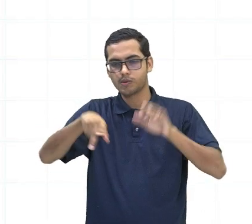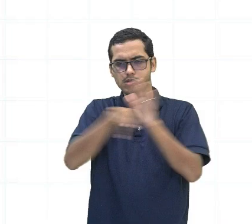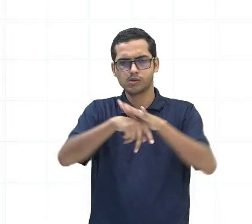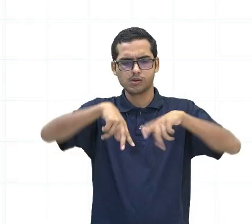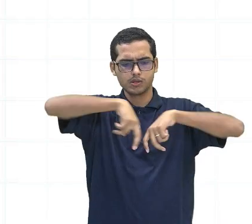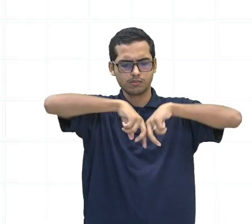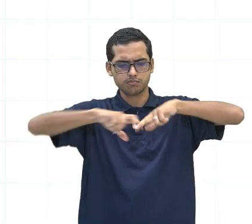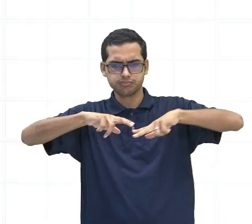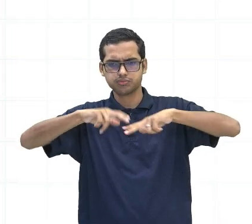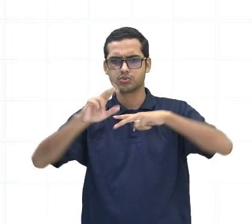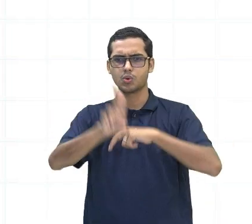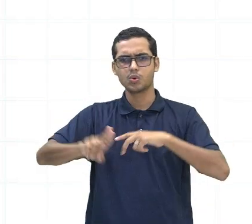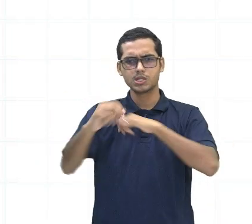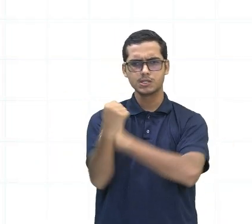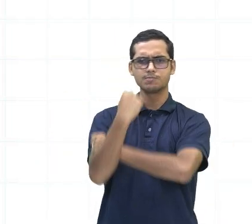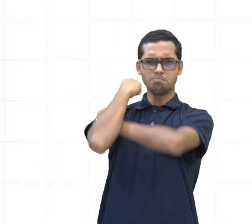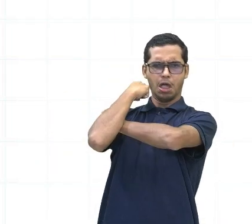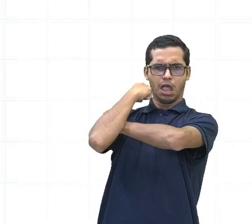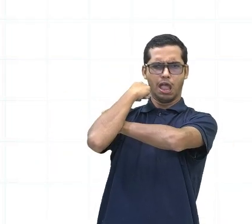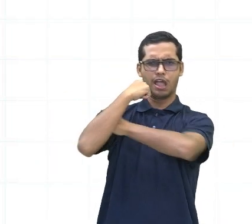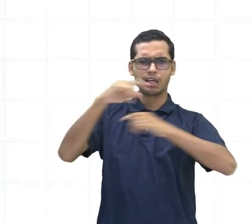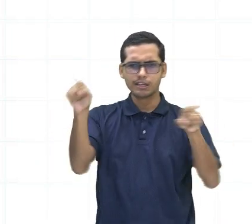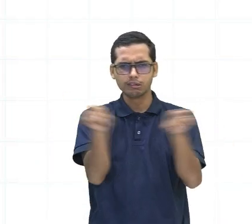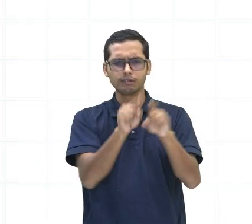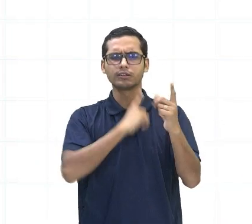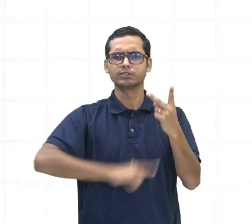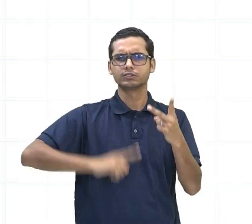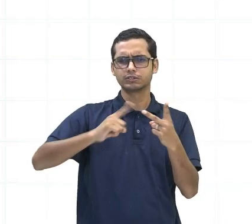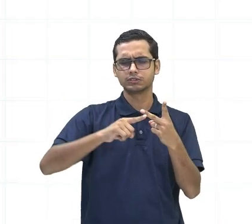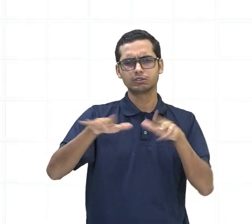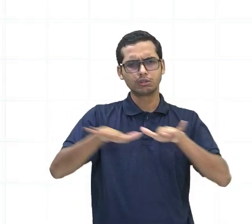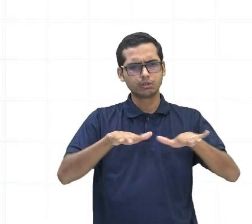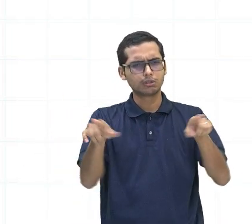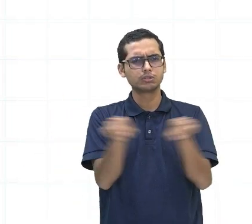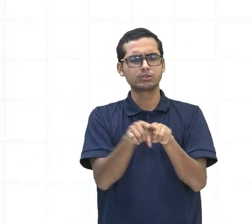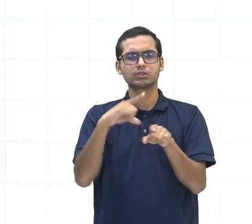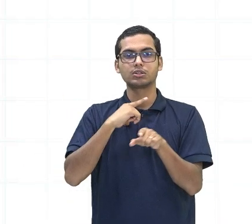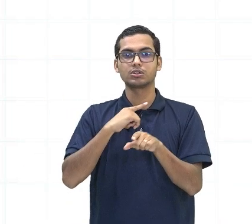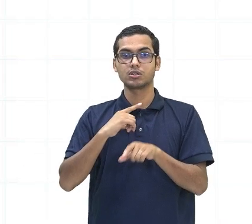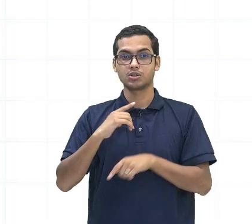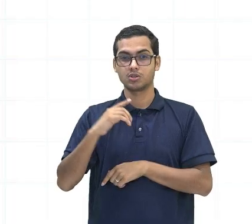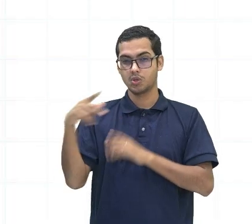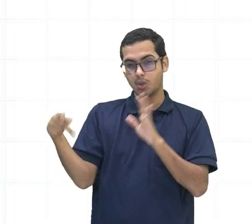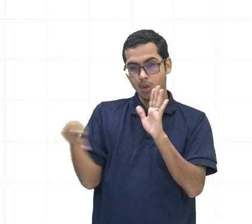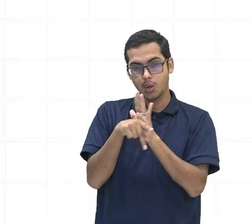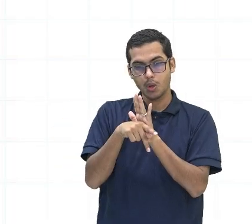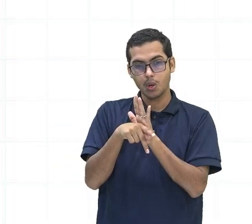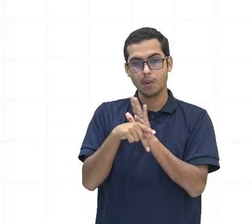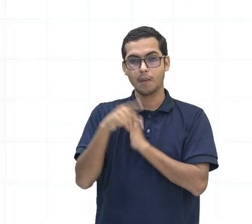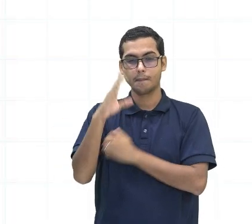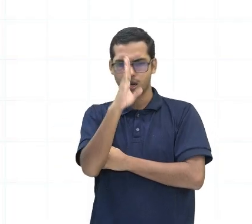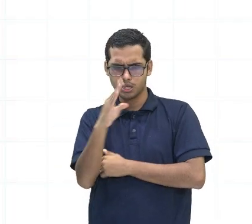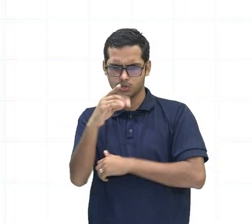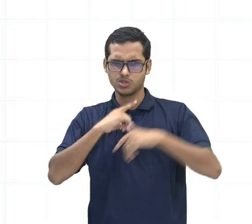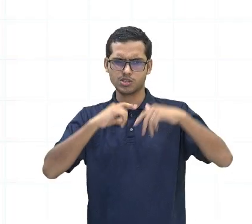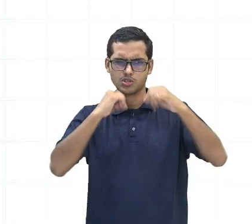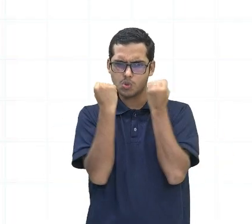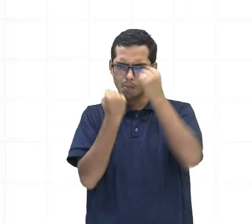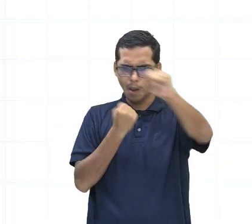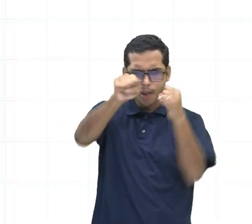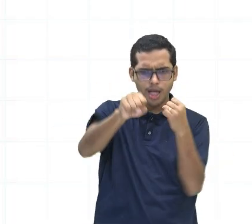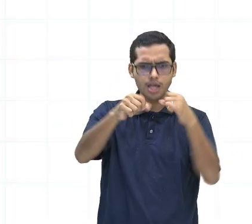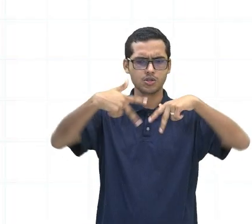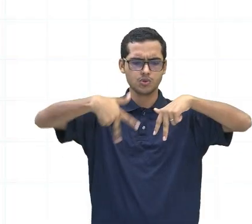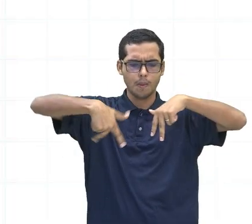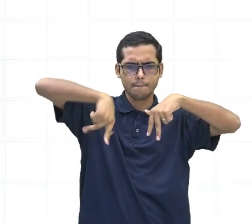chaves, e no jiu-jitsu brasileiro não existem movimentos como chutes, socos ou joelhadas, como a gente consegue